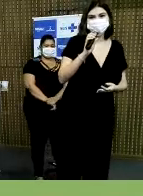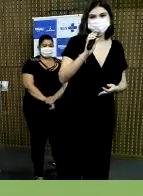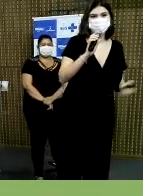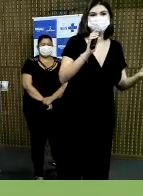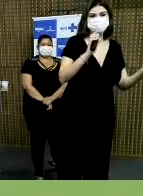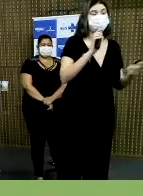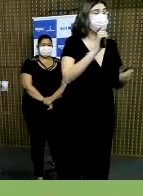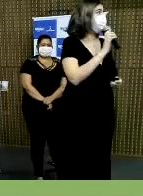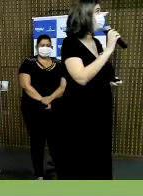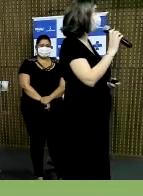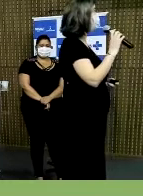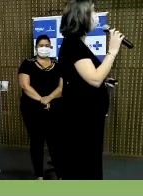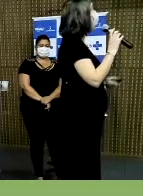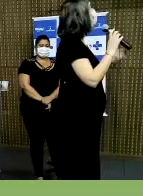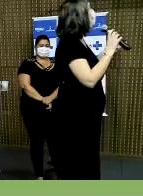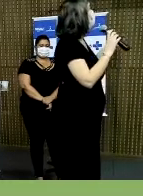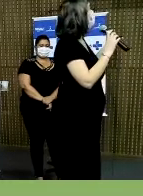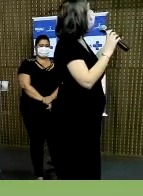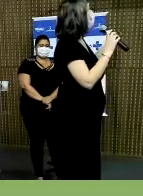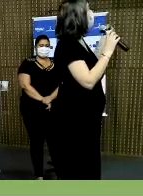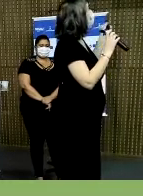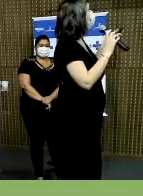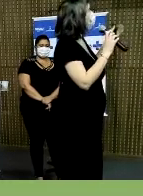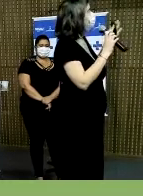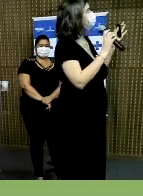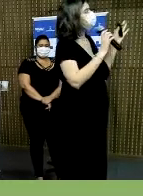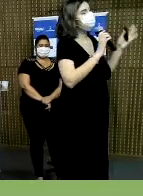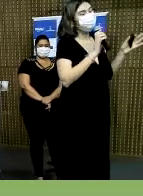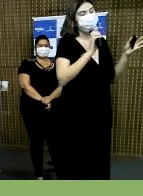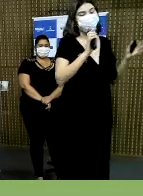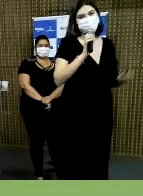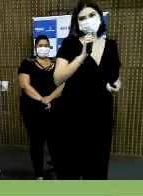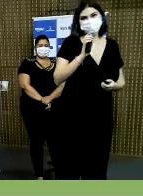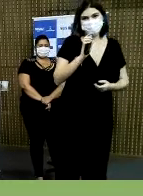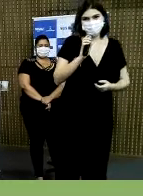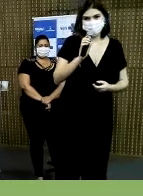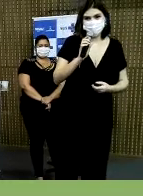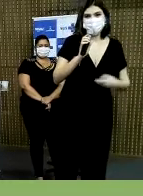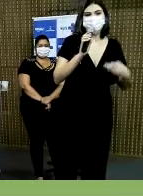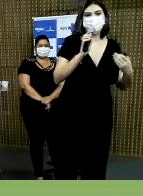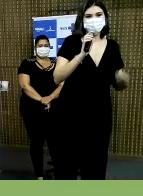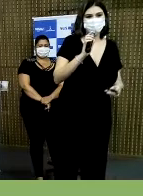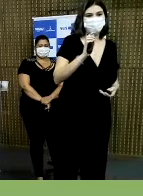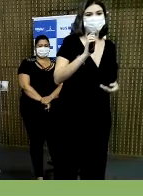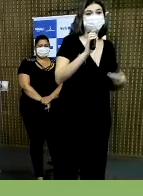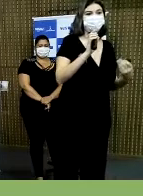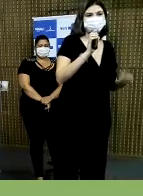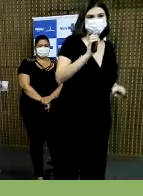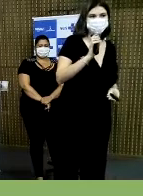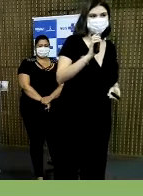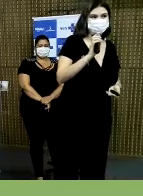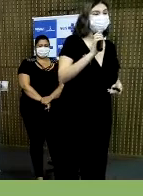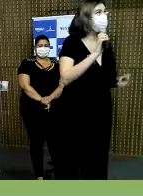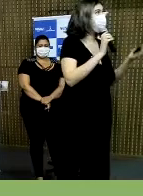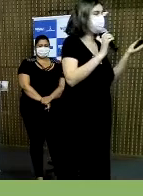mais na região, mas ele ficou até um período. Nós temos vários usuários de droga que fazem um acompanhamento e